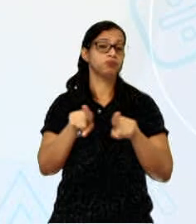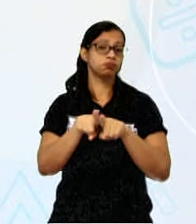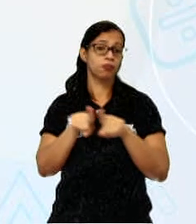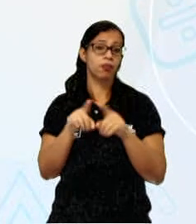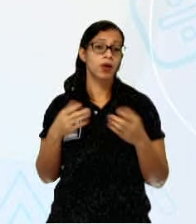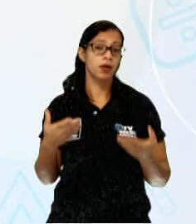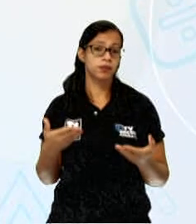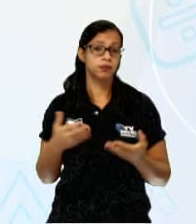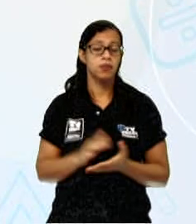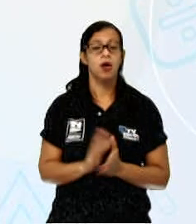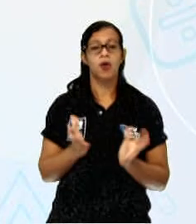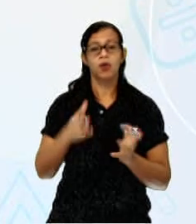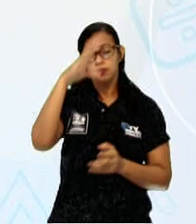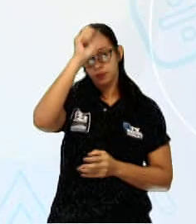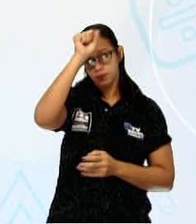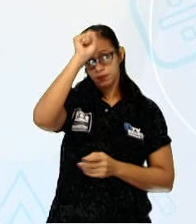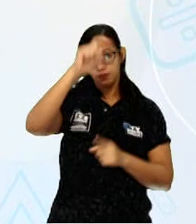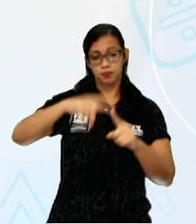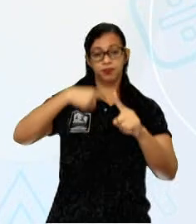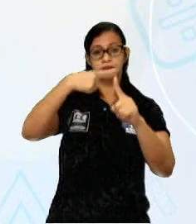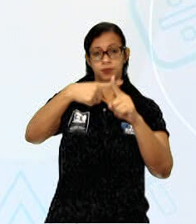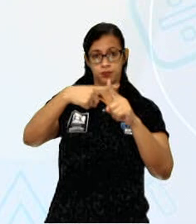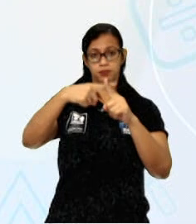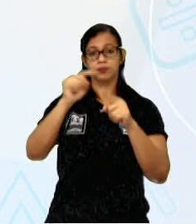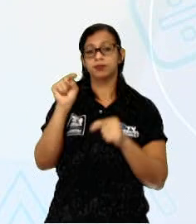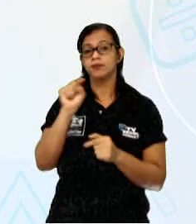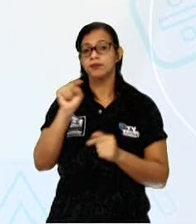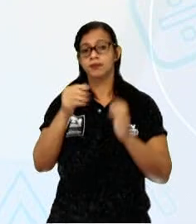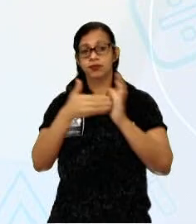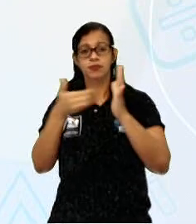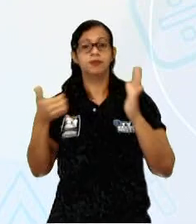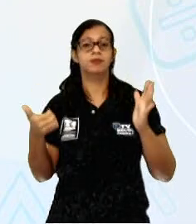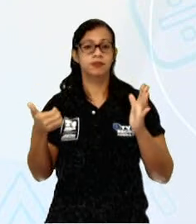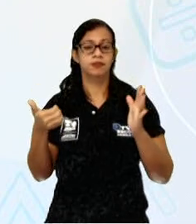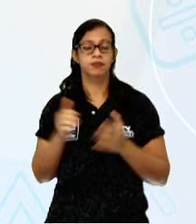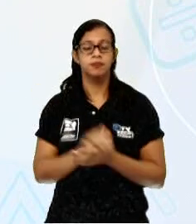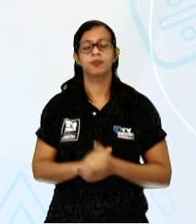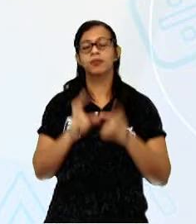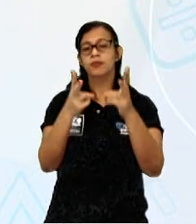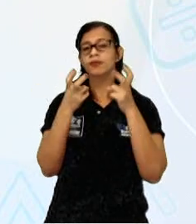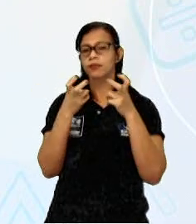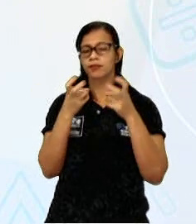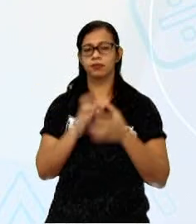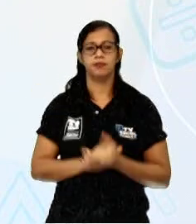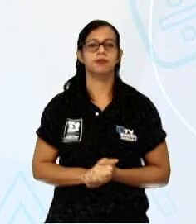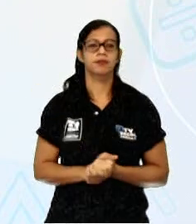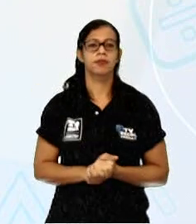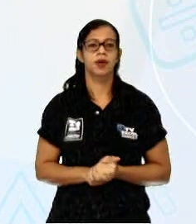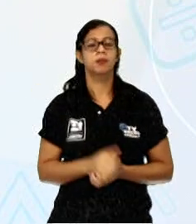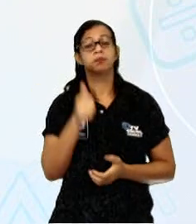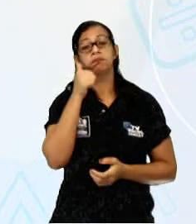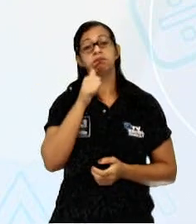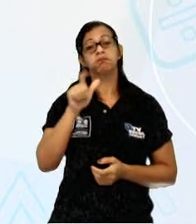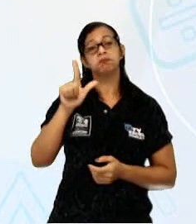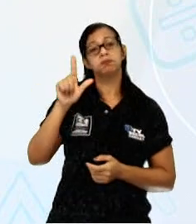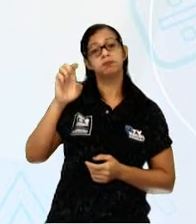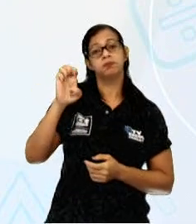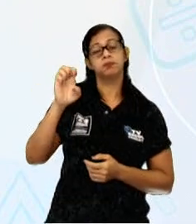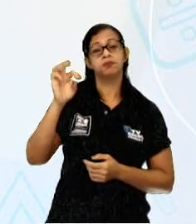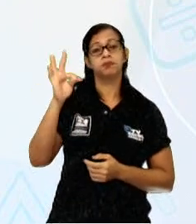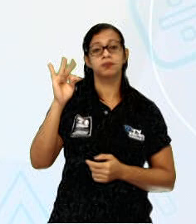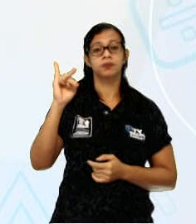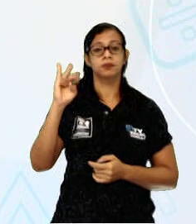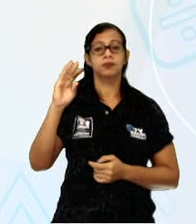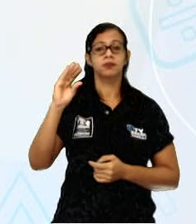de adição e subtração e Observe essa situação Letícia tem 4 bonecas